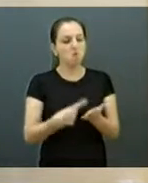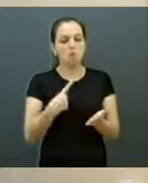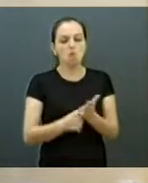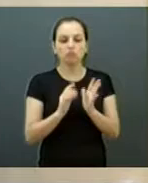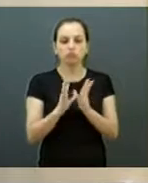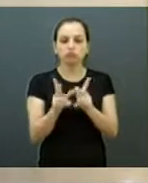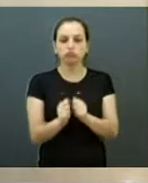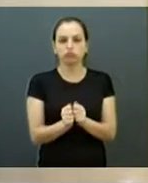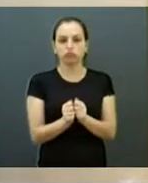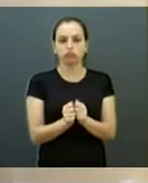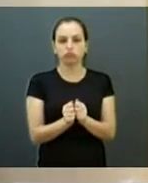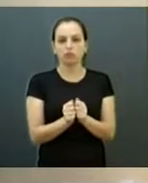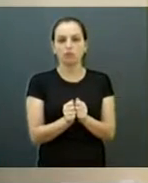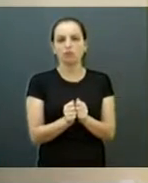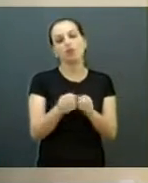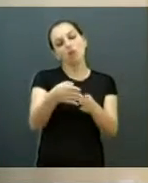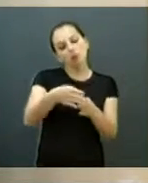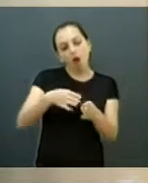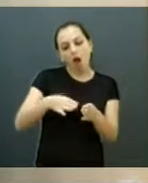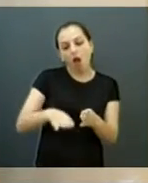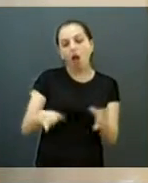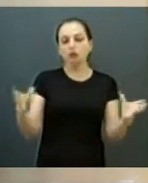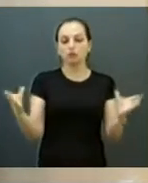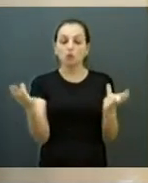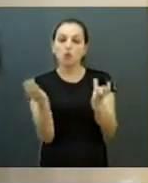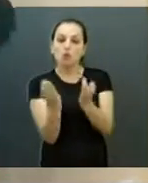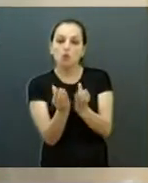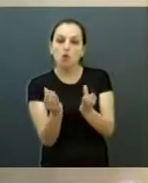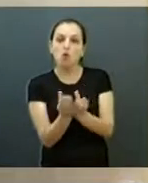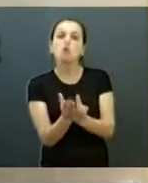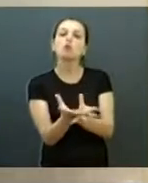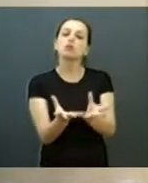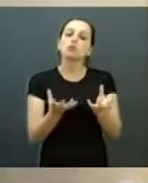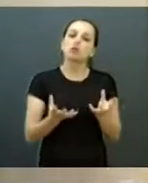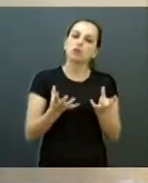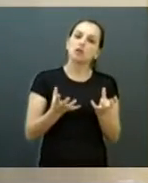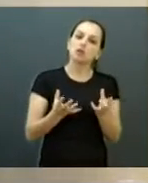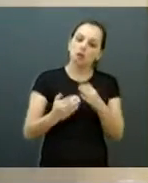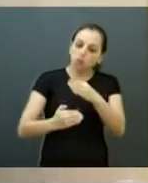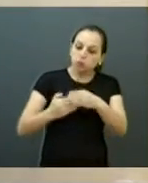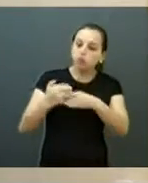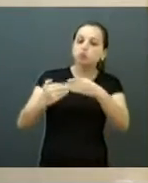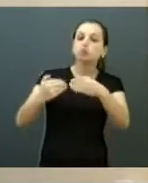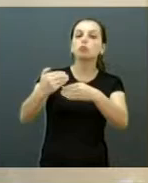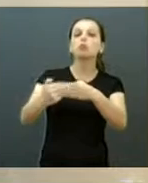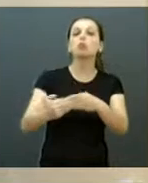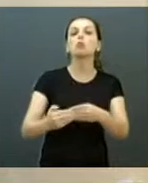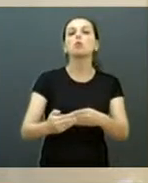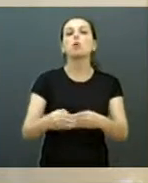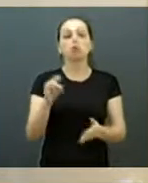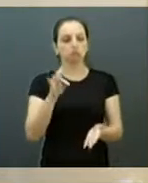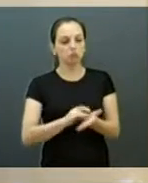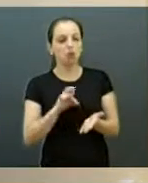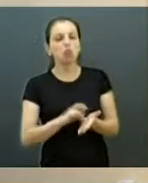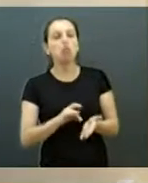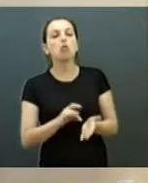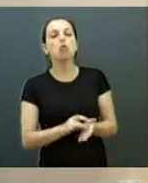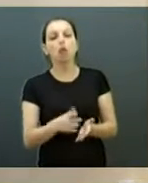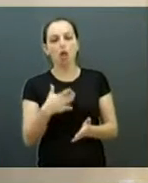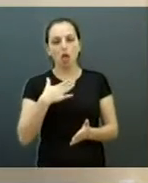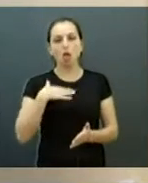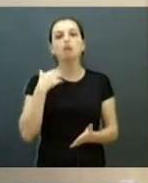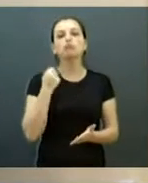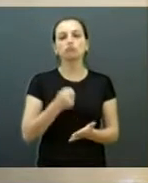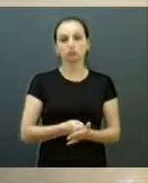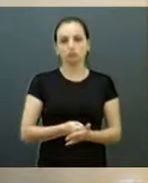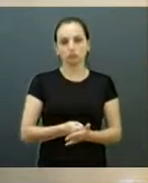e aí a casa como corpo se quiser avançar numa investigação pode ser presa vai contar comigo como contrário vai